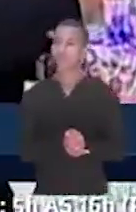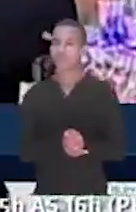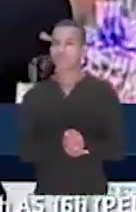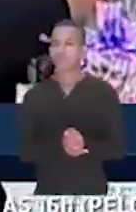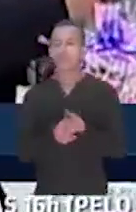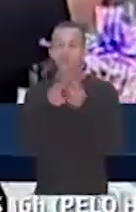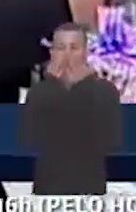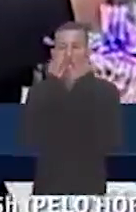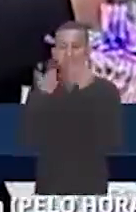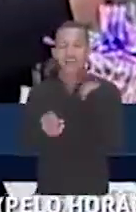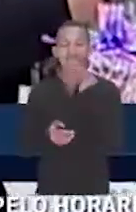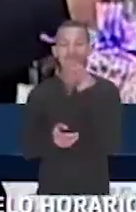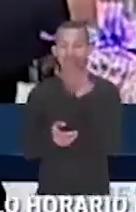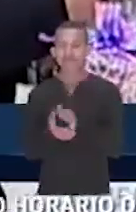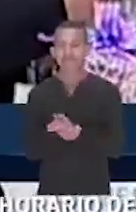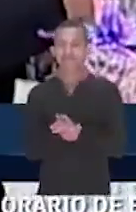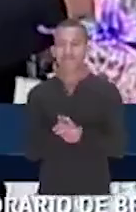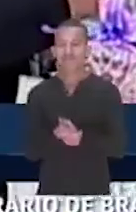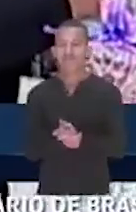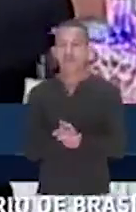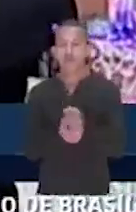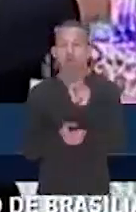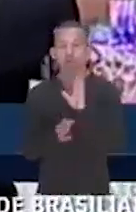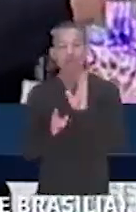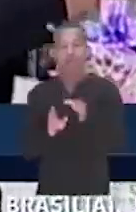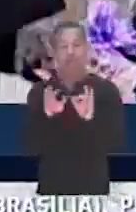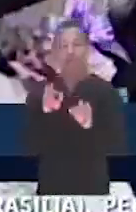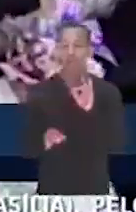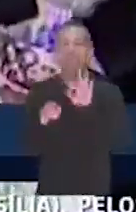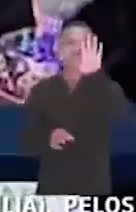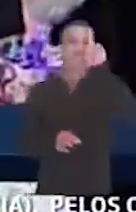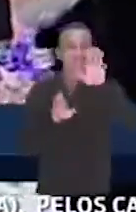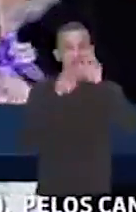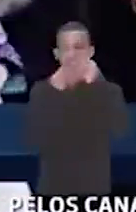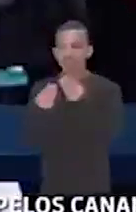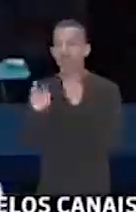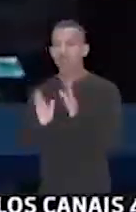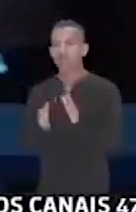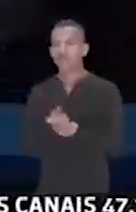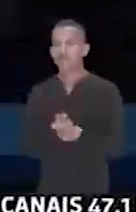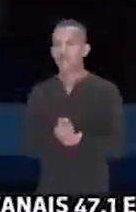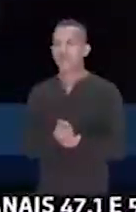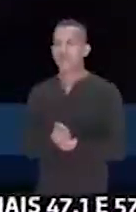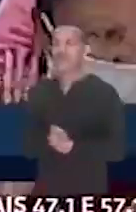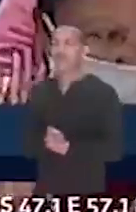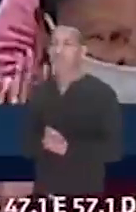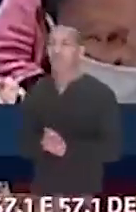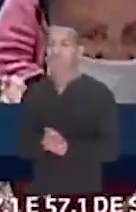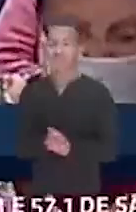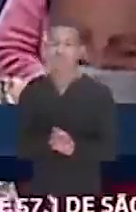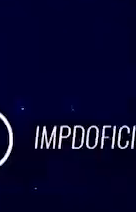Presta atenção no que eu estou falar. O que é justo já é seu. Amém. Deus já deu. Nós queremos ser comunas. Diga, eu recebo em nome de Jesus. Amém.